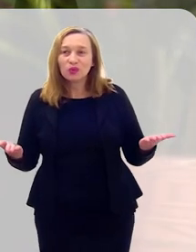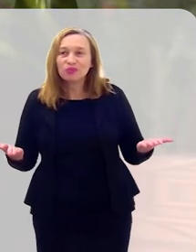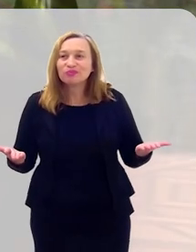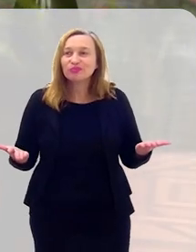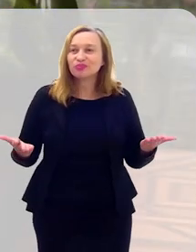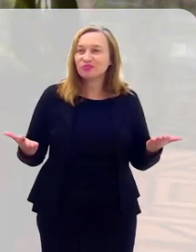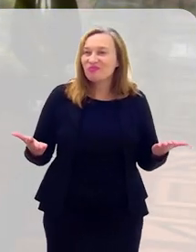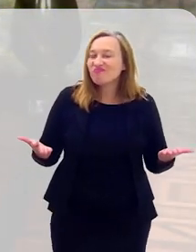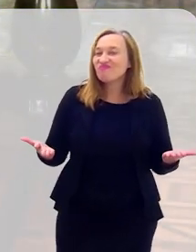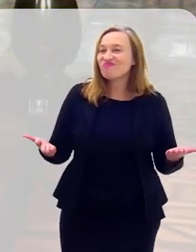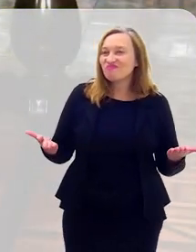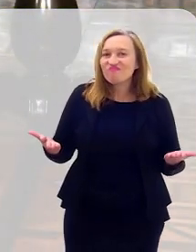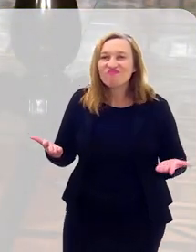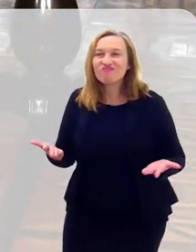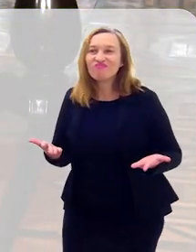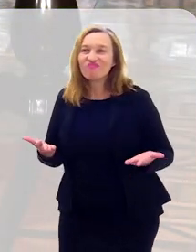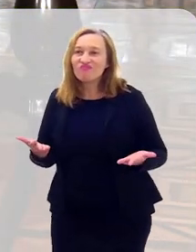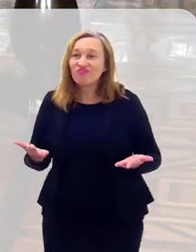Quando eu